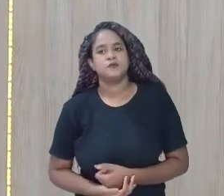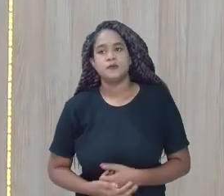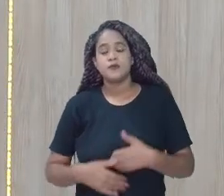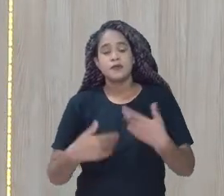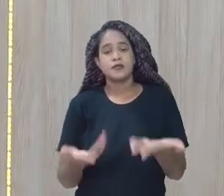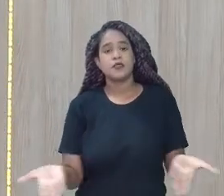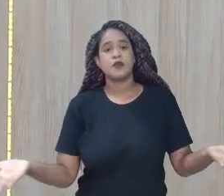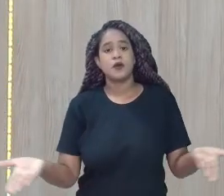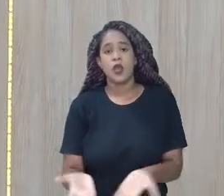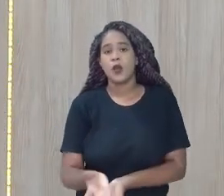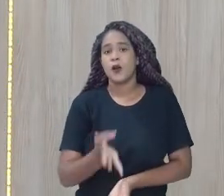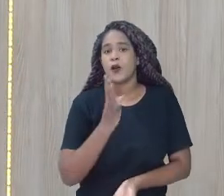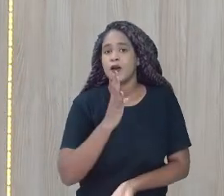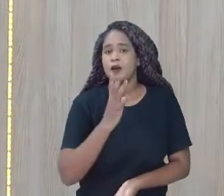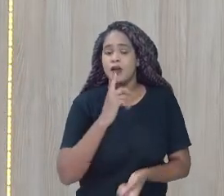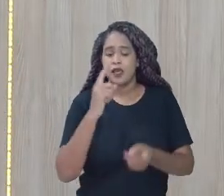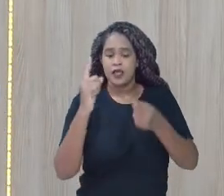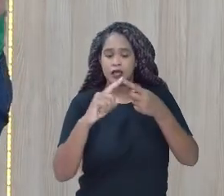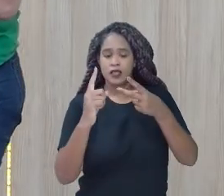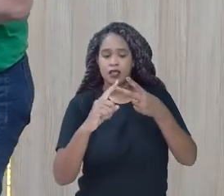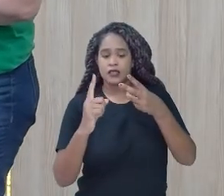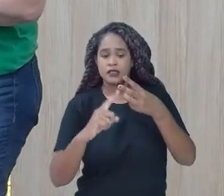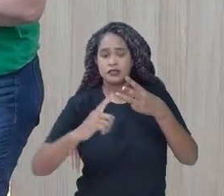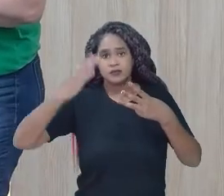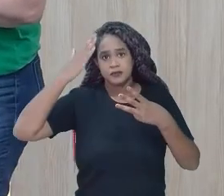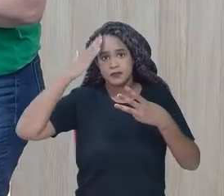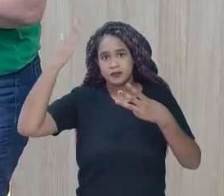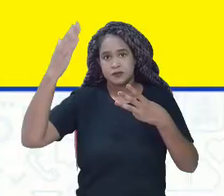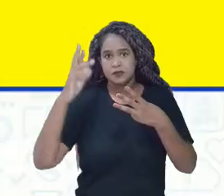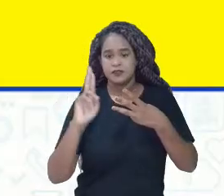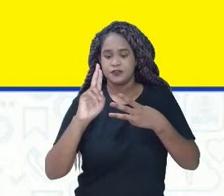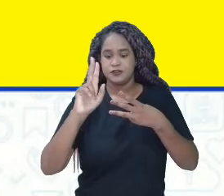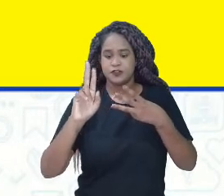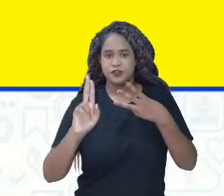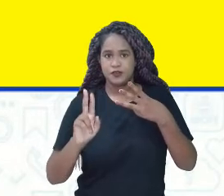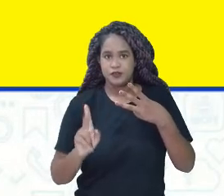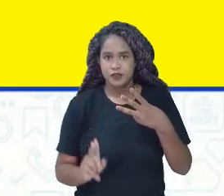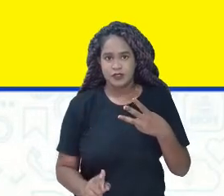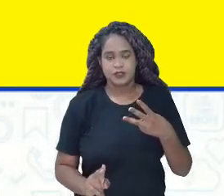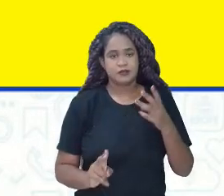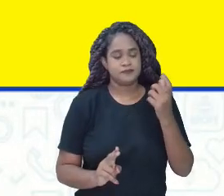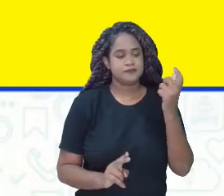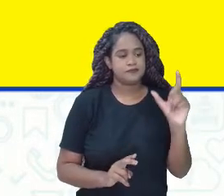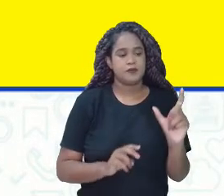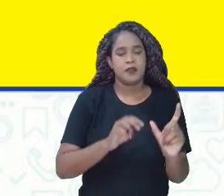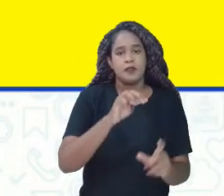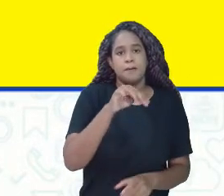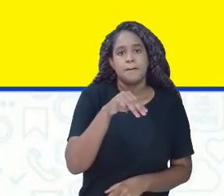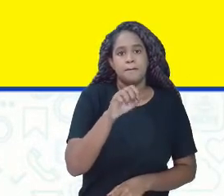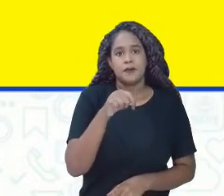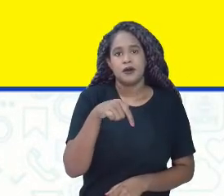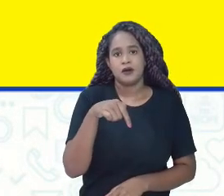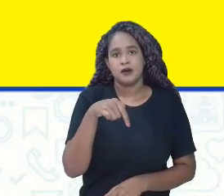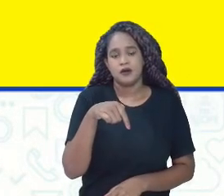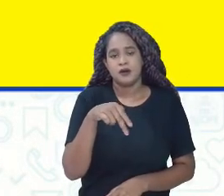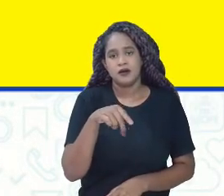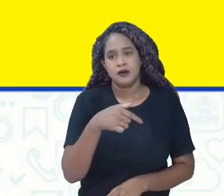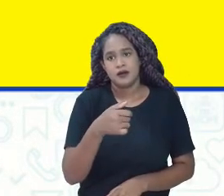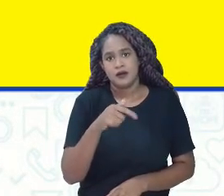Vamos conhecer 3 principais diferenças entre os mangás e outras